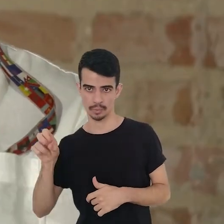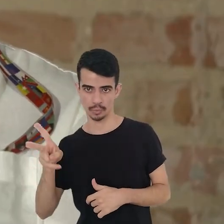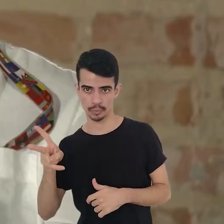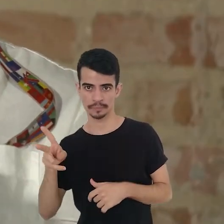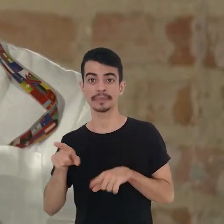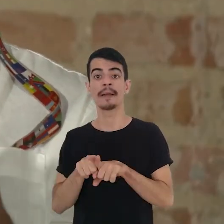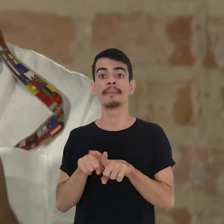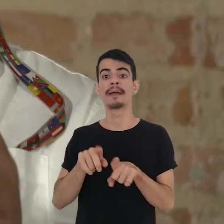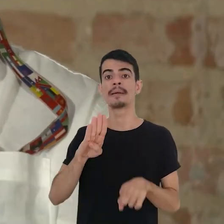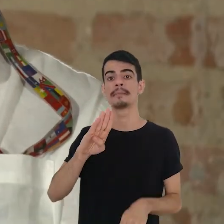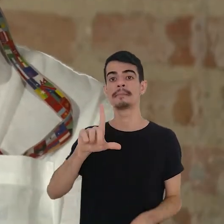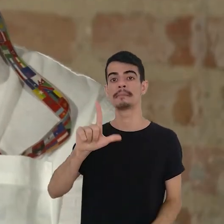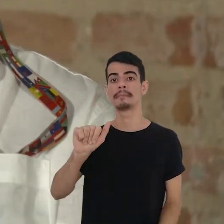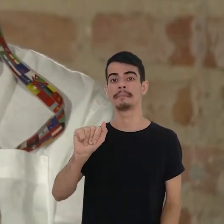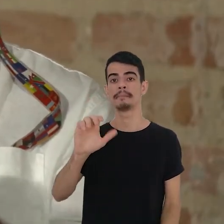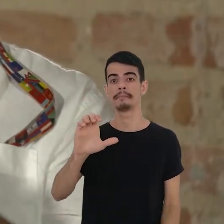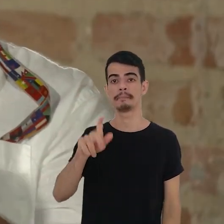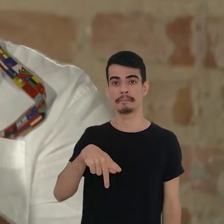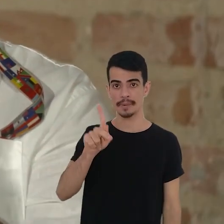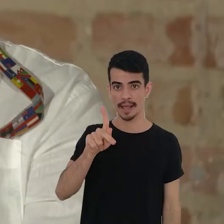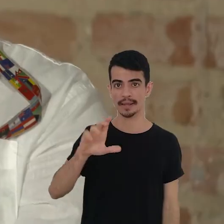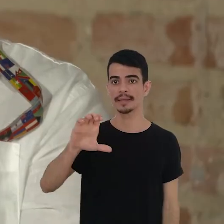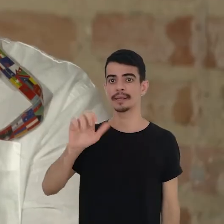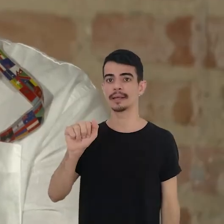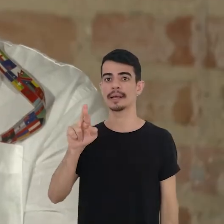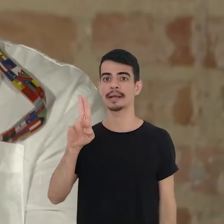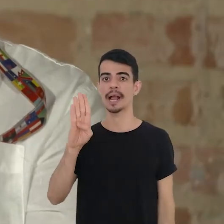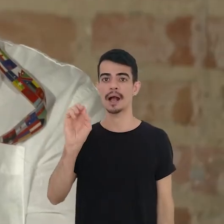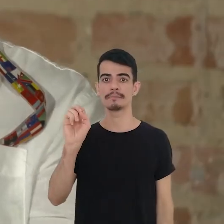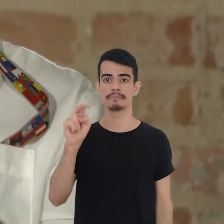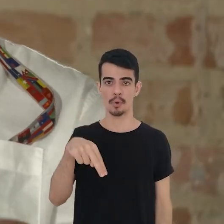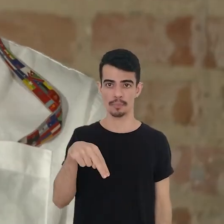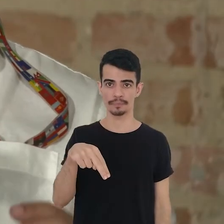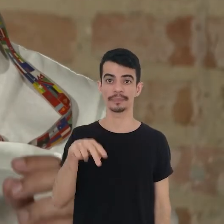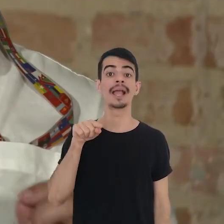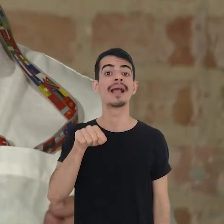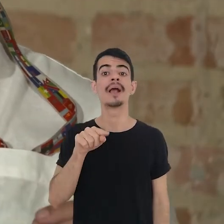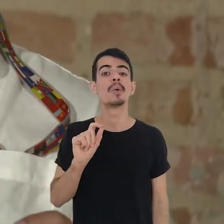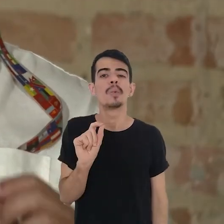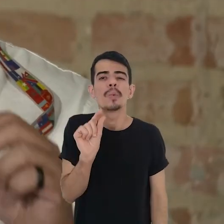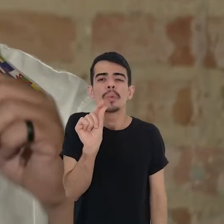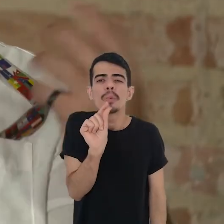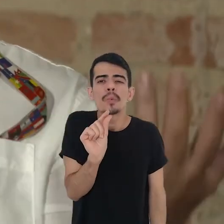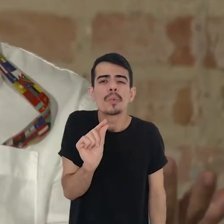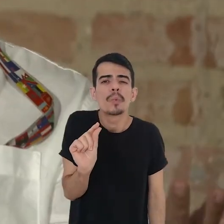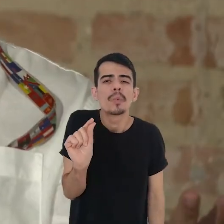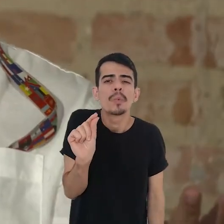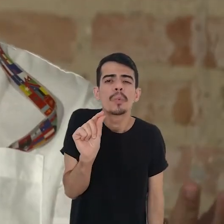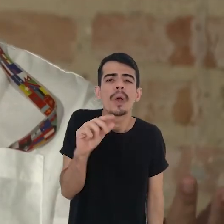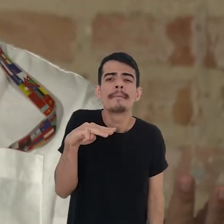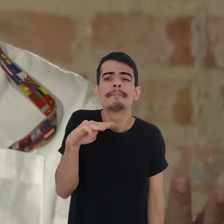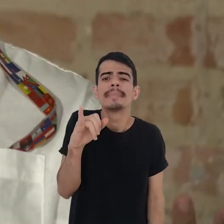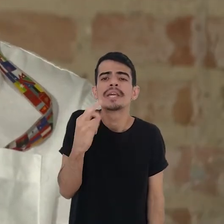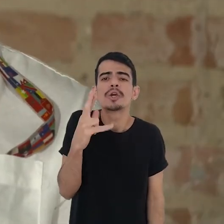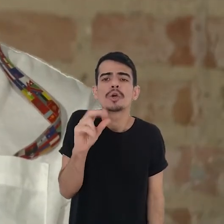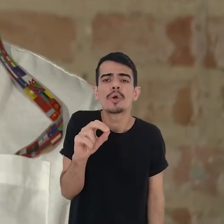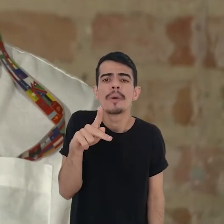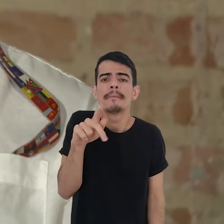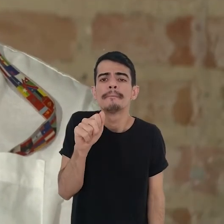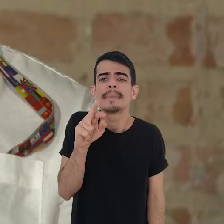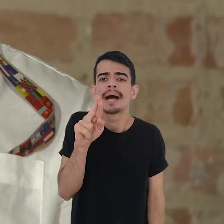é o gás metano e o black carbon. O black carbon, ao contrário do metano, é